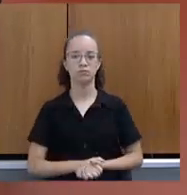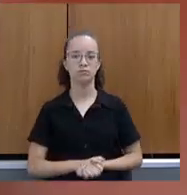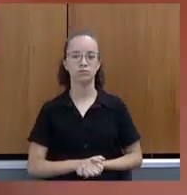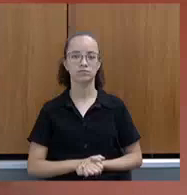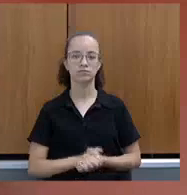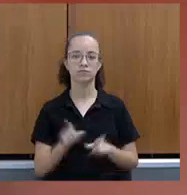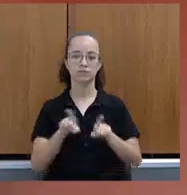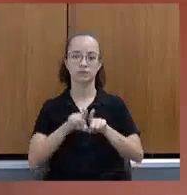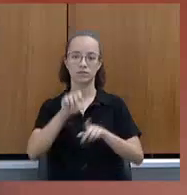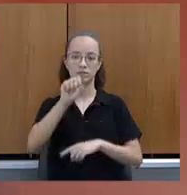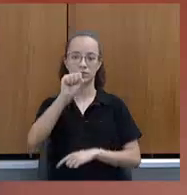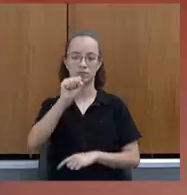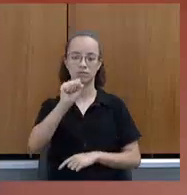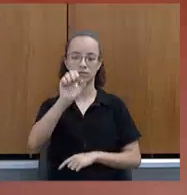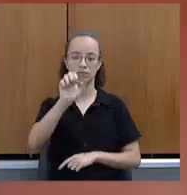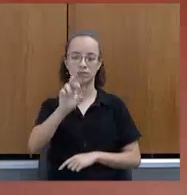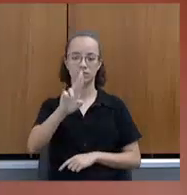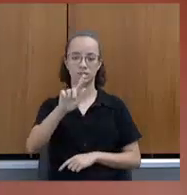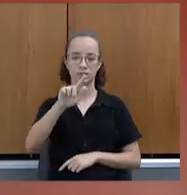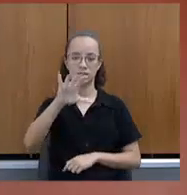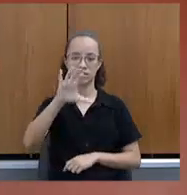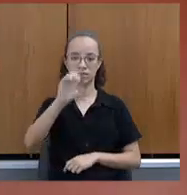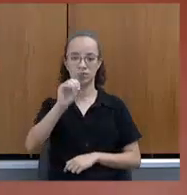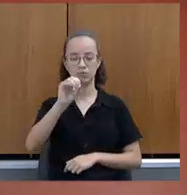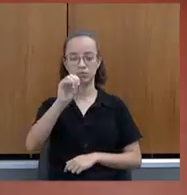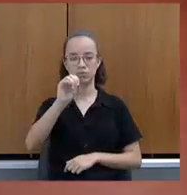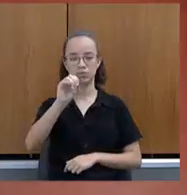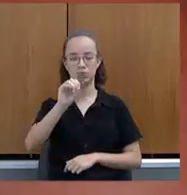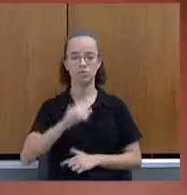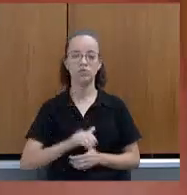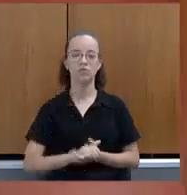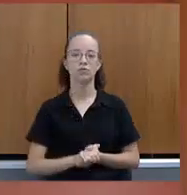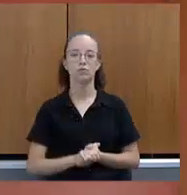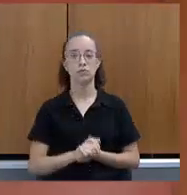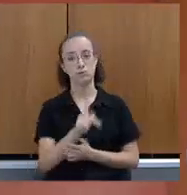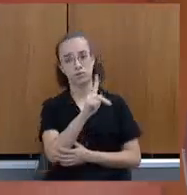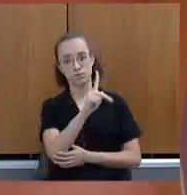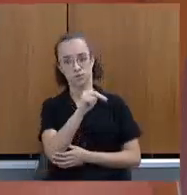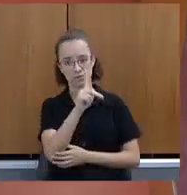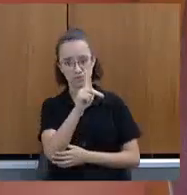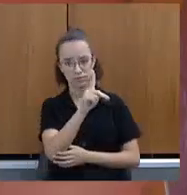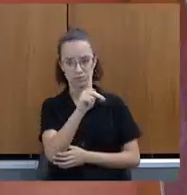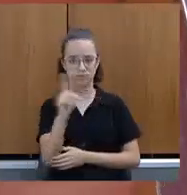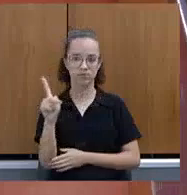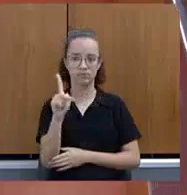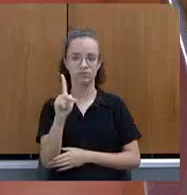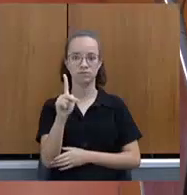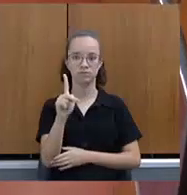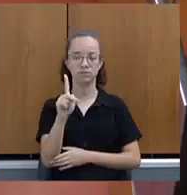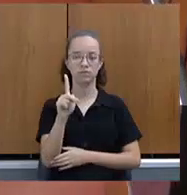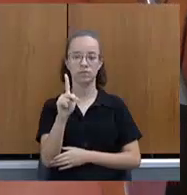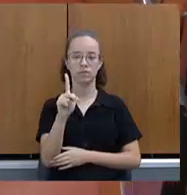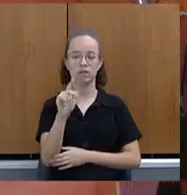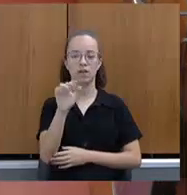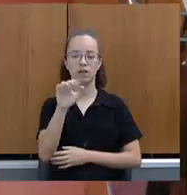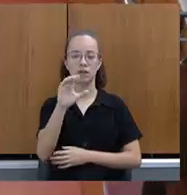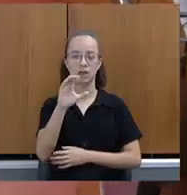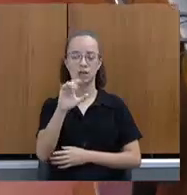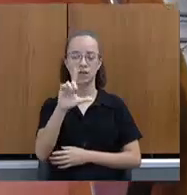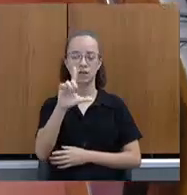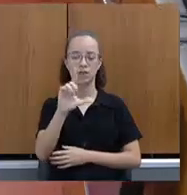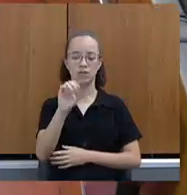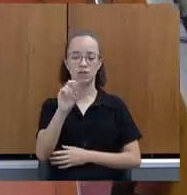Sérgio Rodrigues Reis presidente da Fundação Clóvis Salgado Muito obrigado Sérgio pela